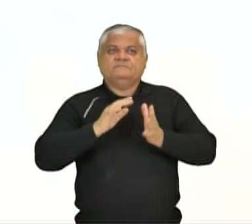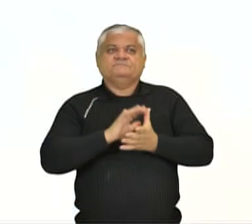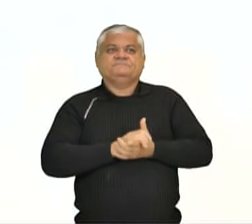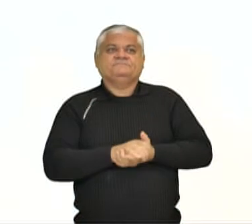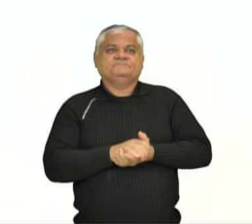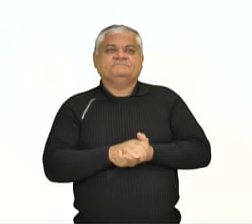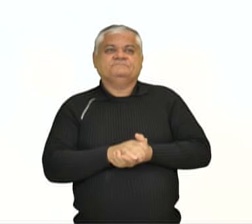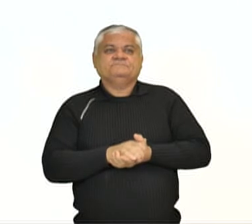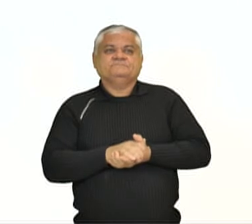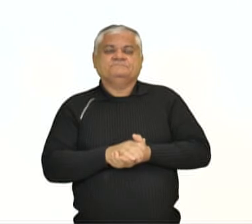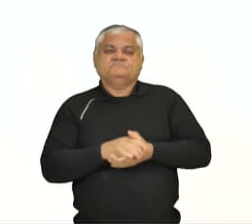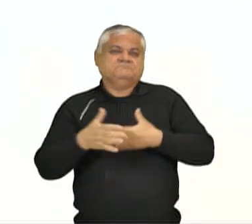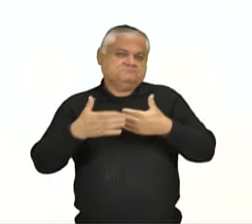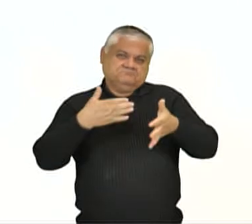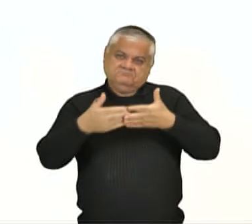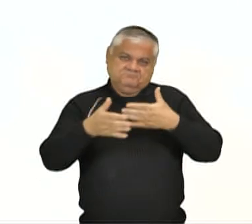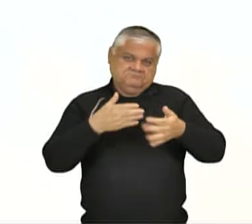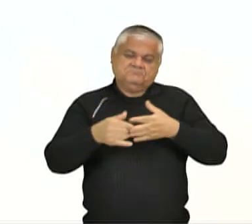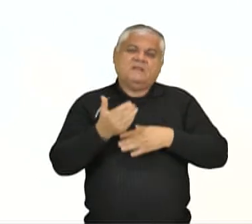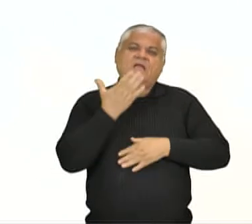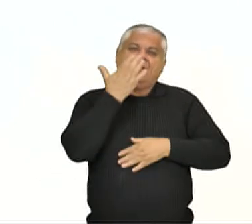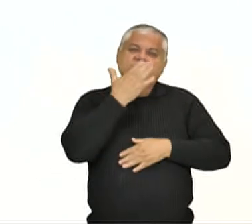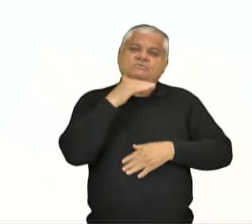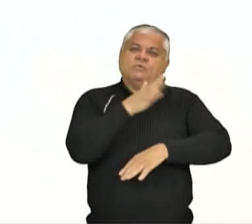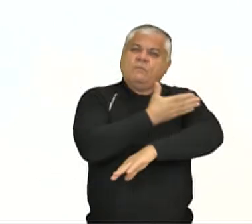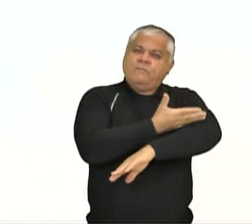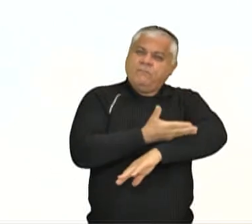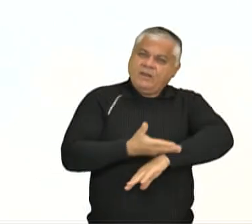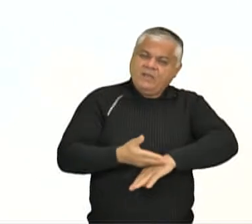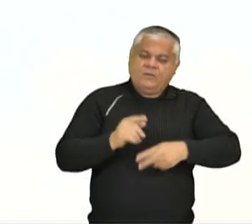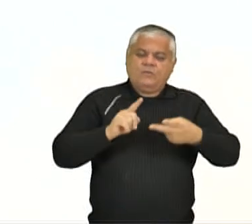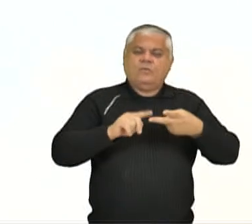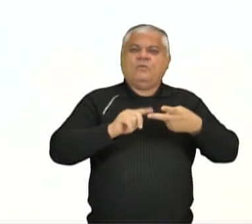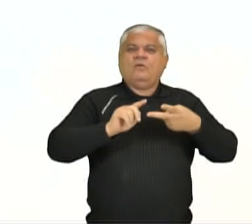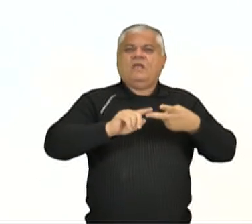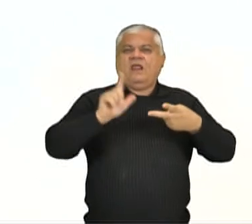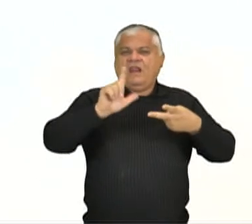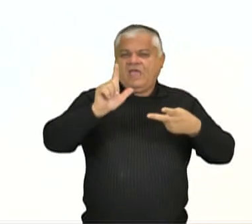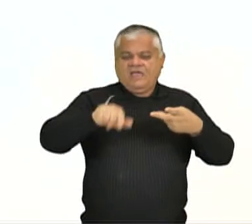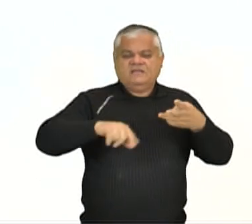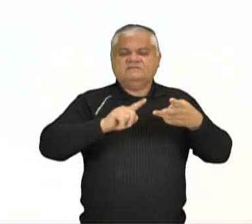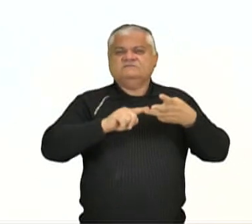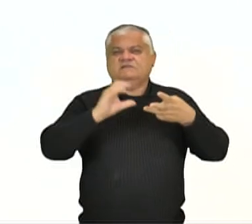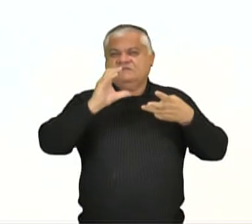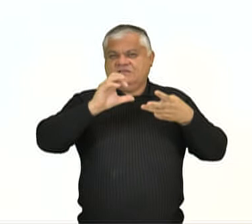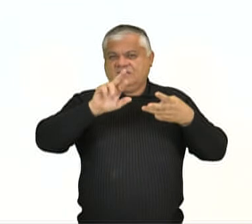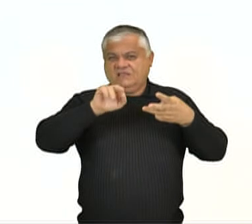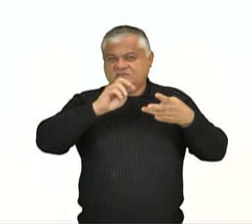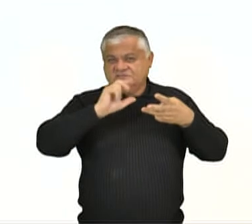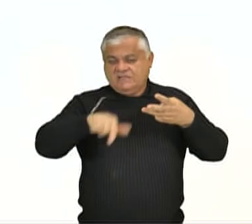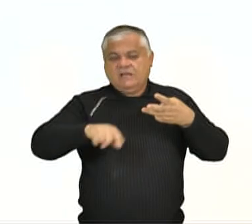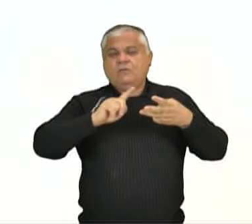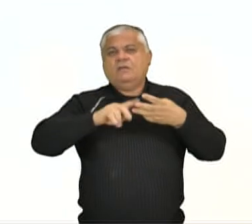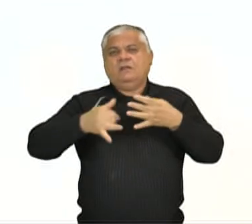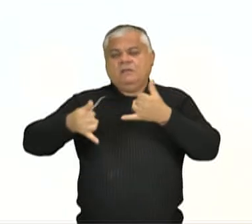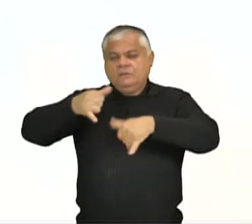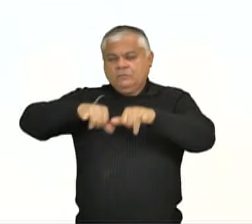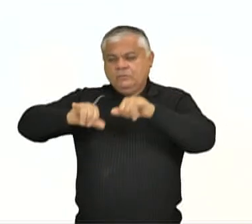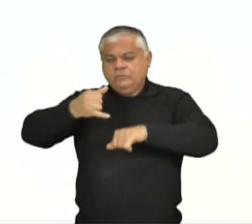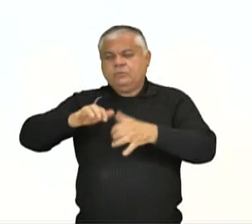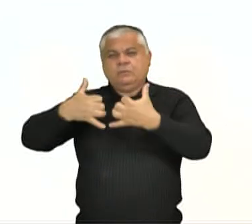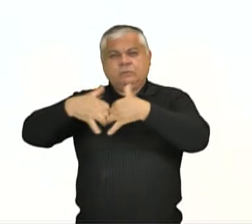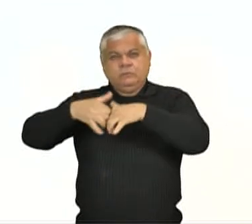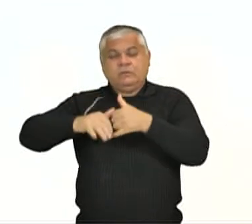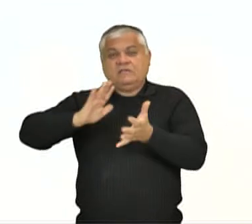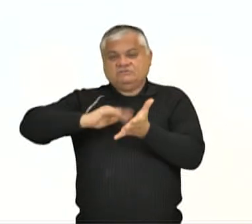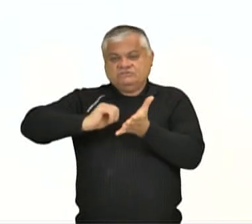aqui. Tanto o açúcar branco quanto o light e o cristal passam pelo processo de refinamento, que retira mais de 90%